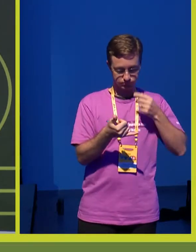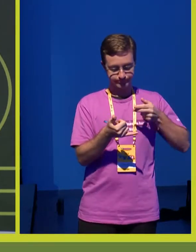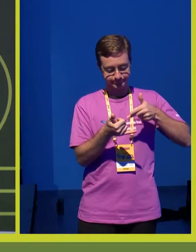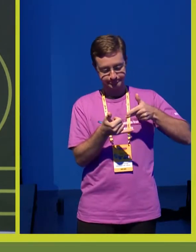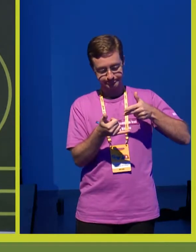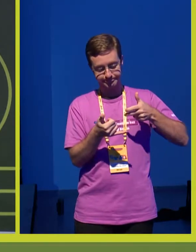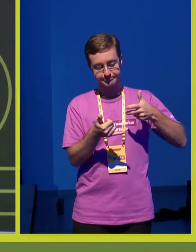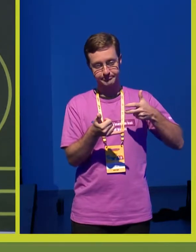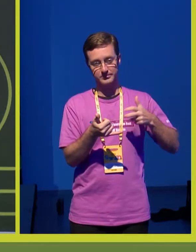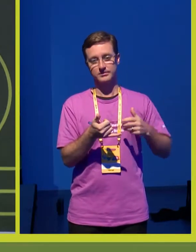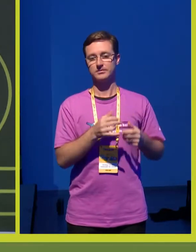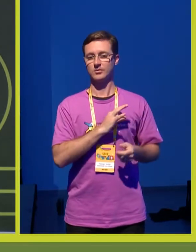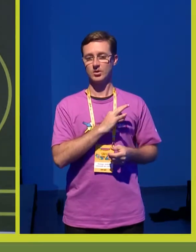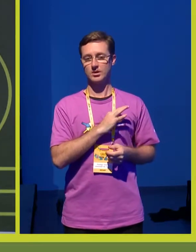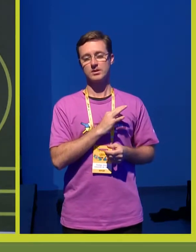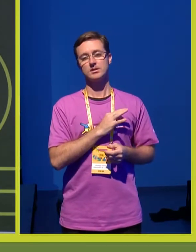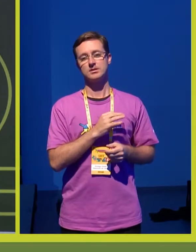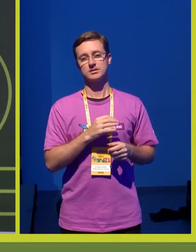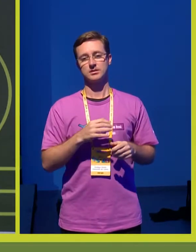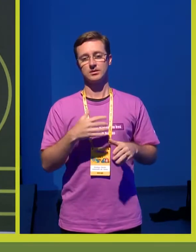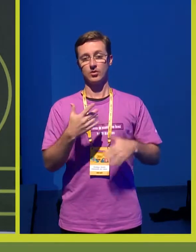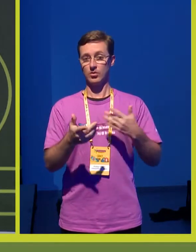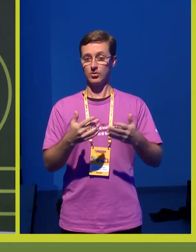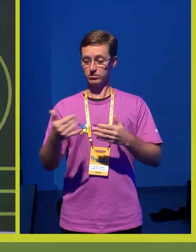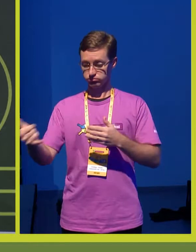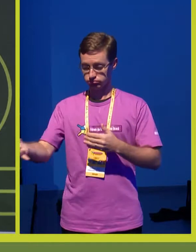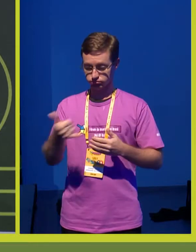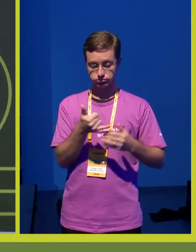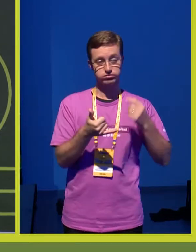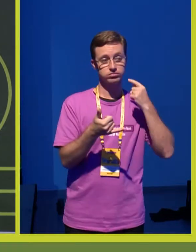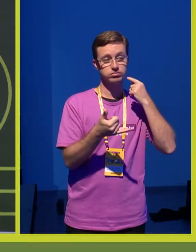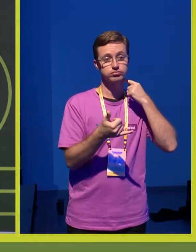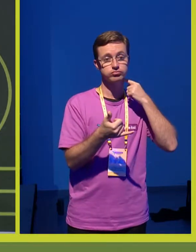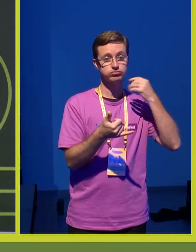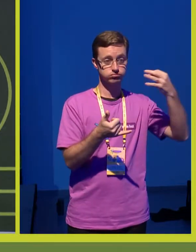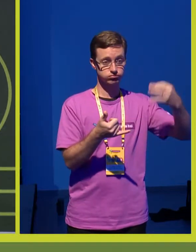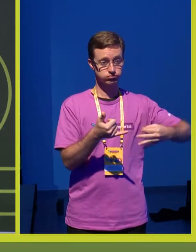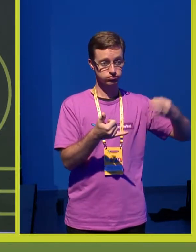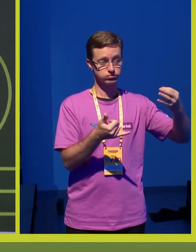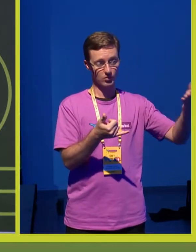a delegacia ou levar diante de um juiz e pedir autorização para